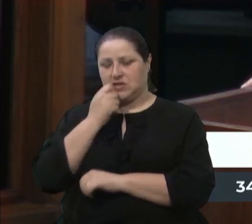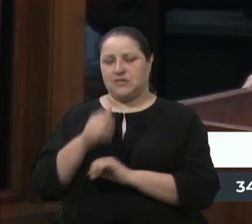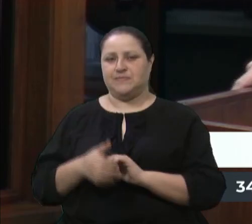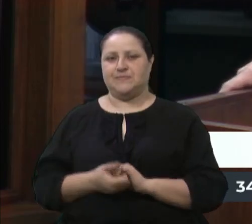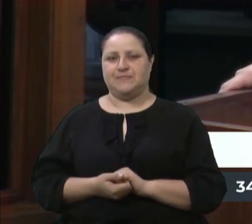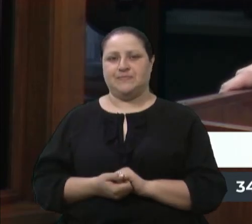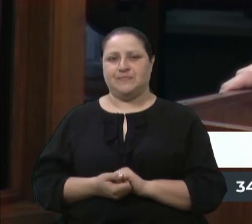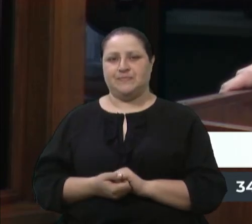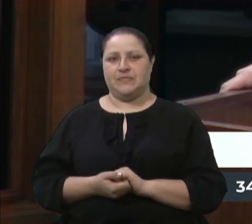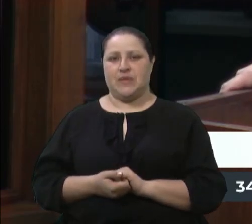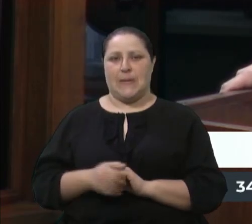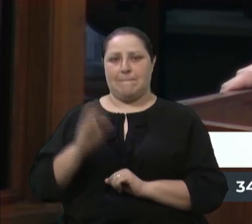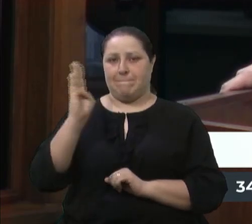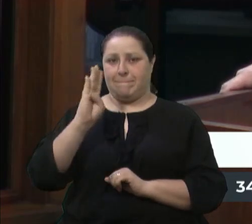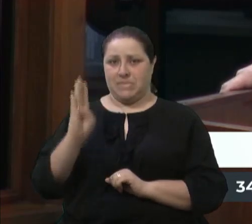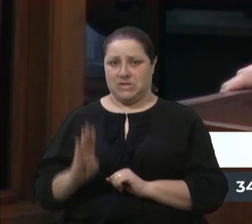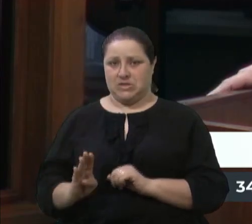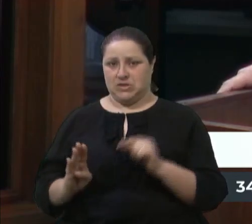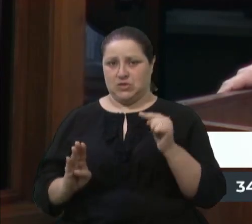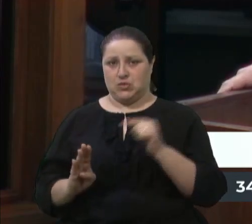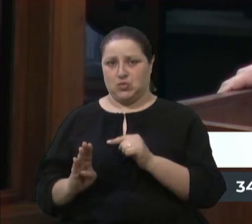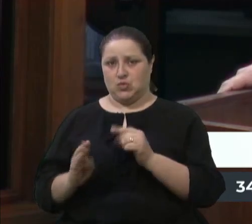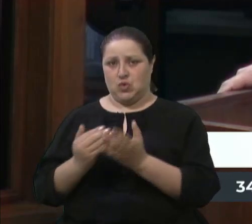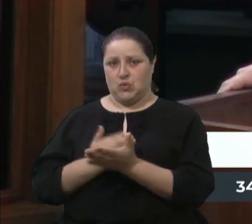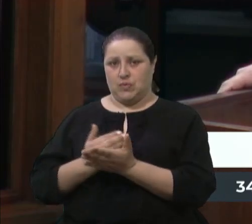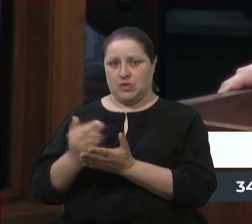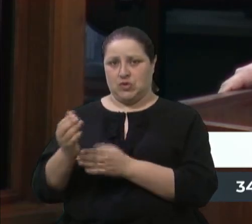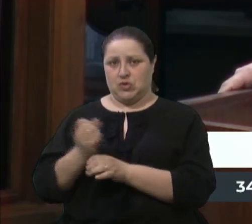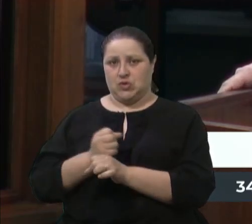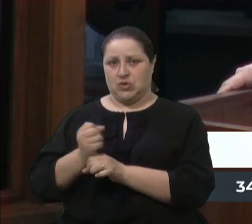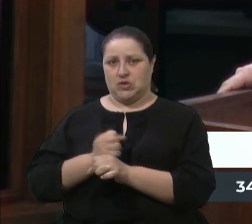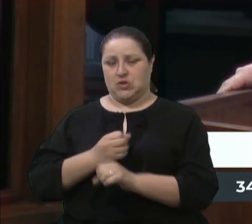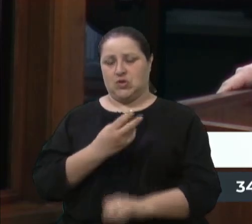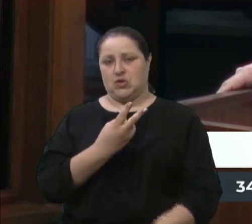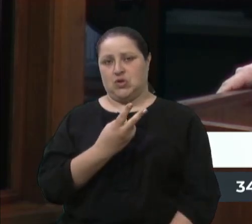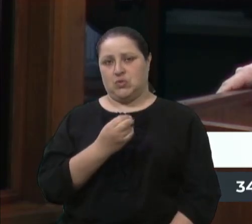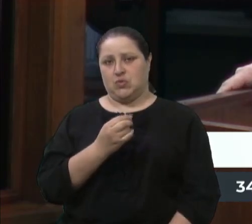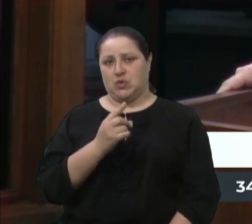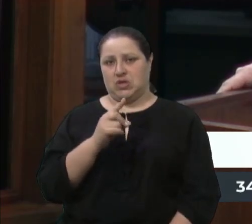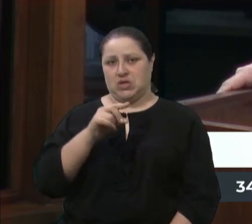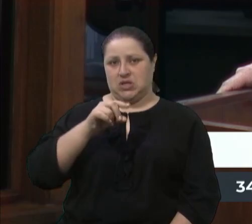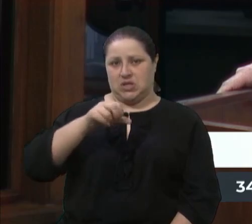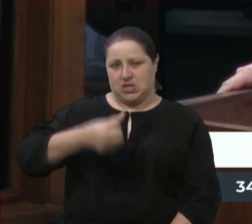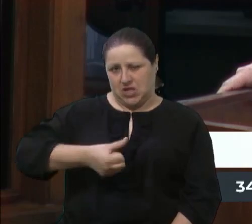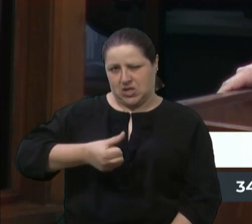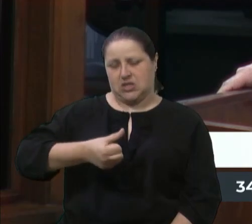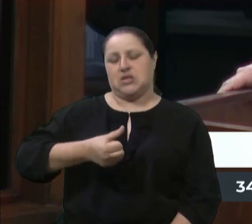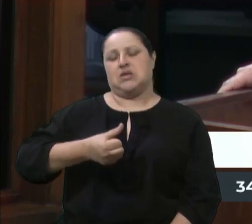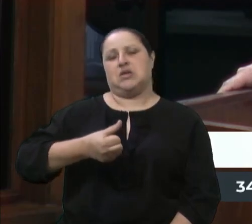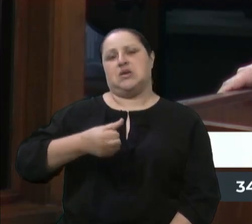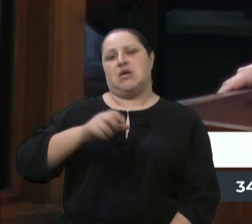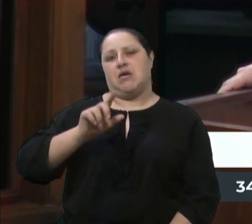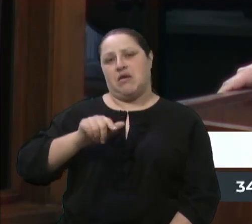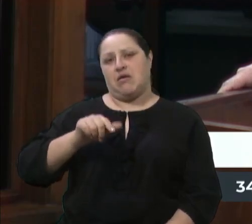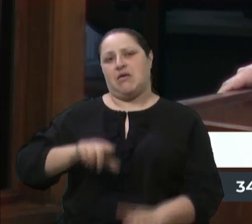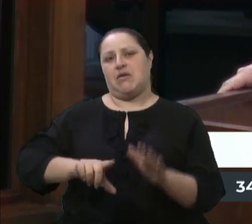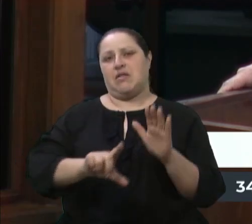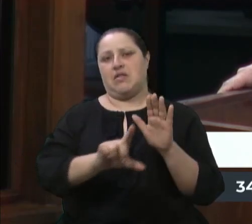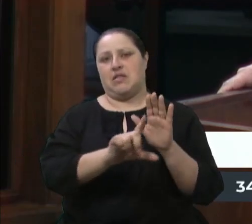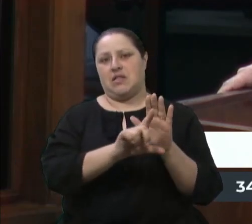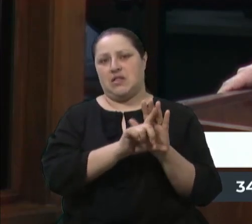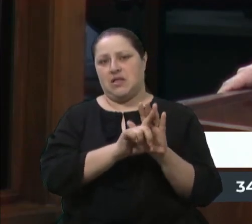Brasil, desde 2016, foi a Lei